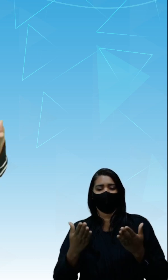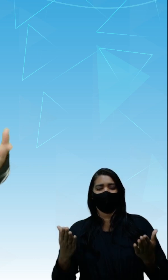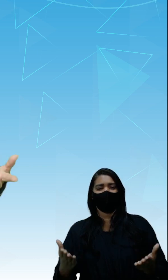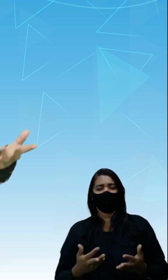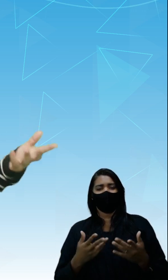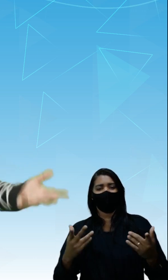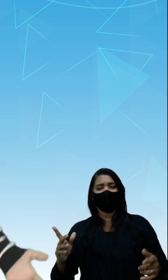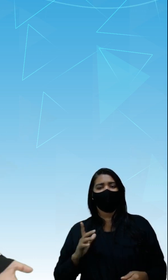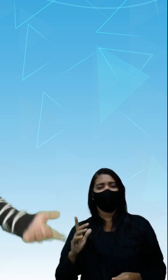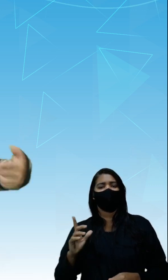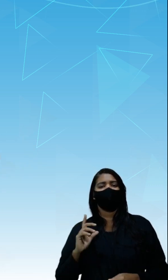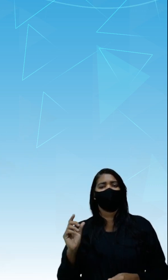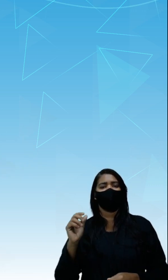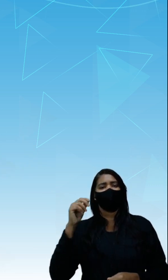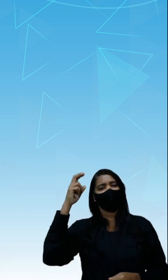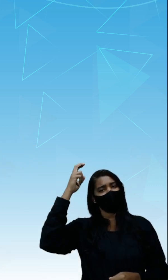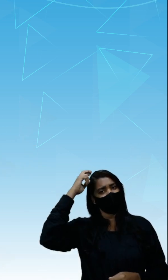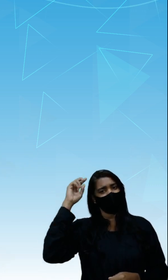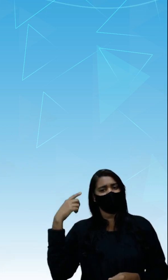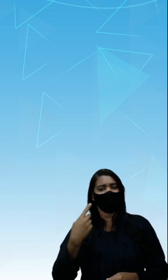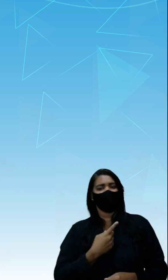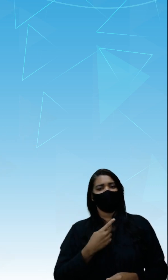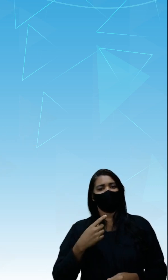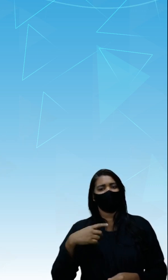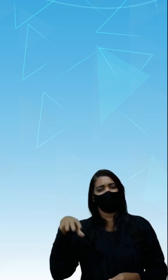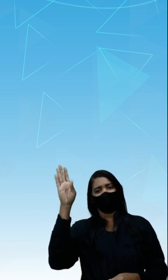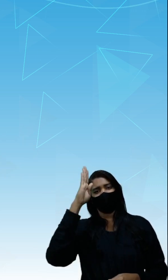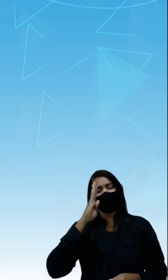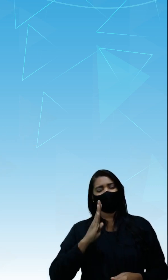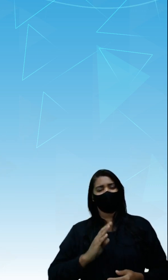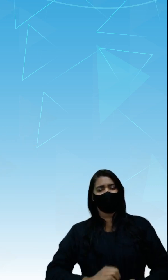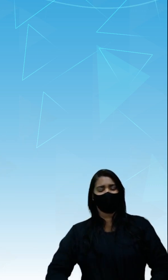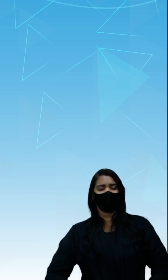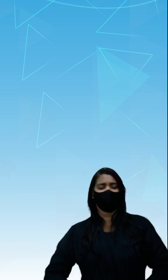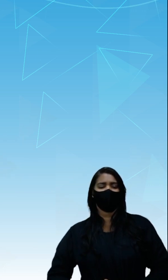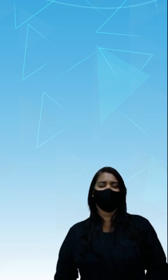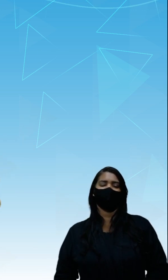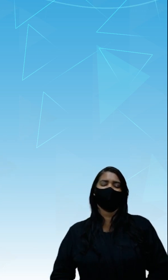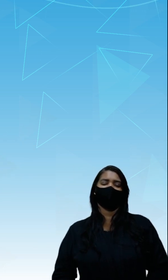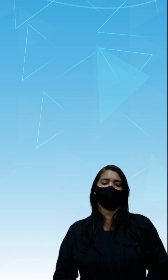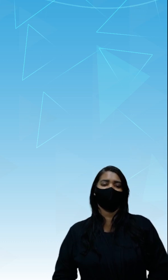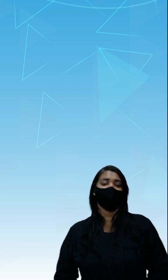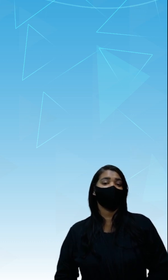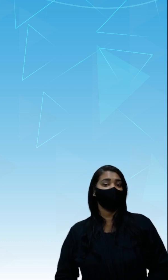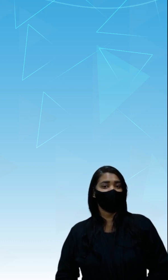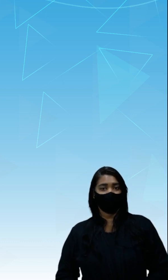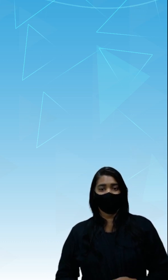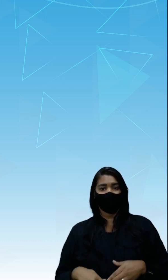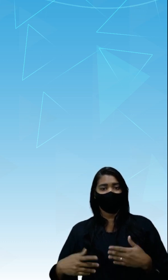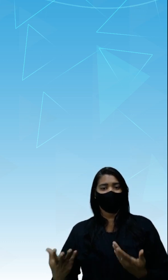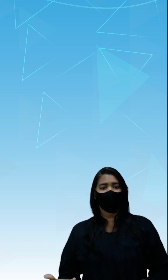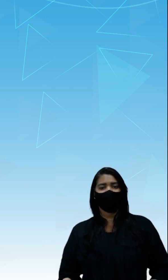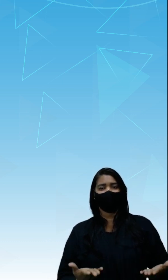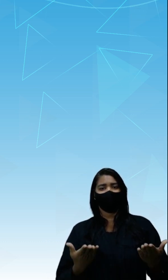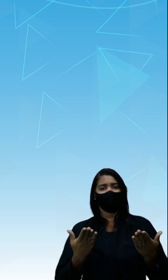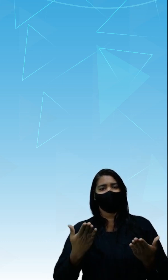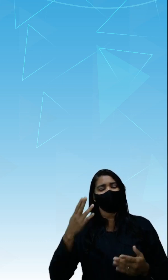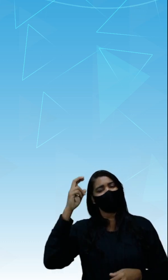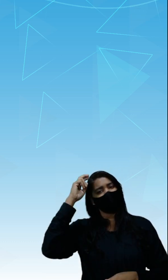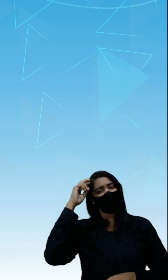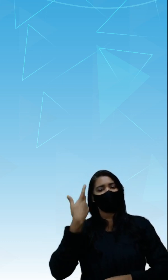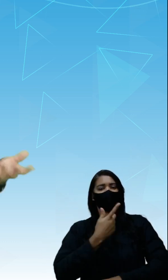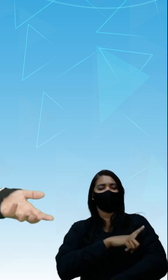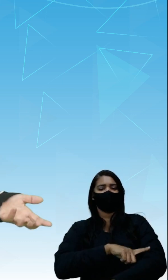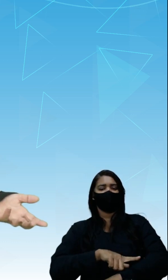grande riqueza cultural no nosso Brasil. Por motivo disso, inúmeras manifestações culturais,